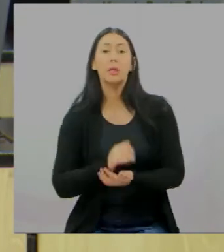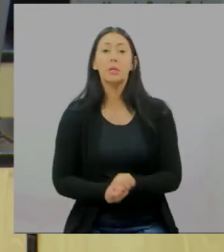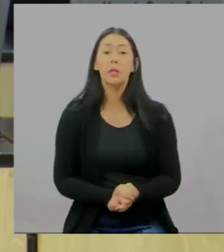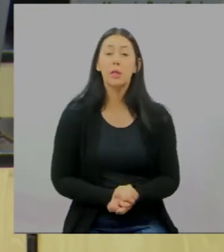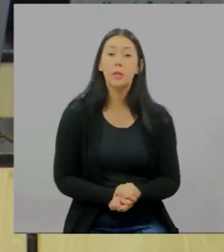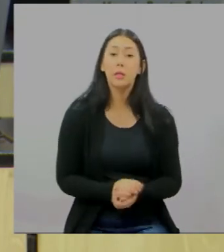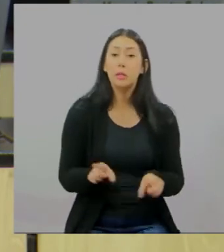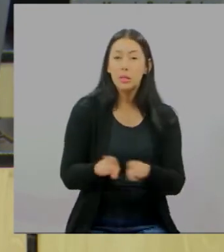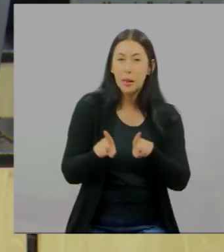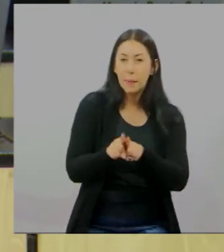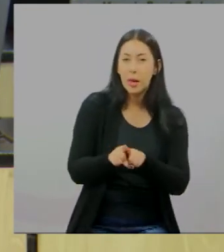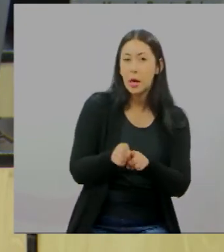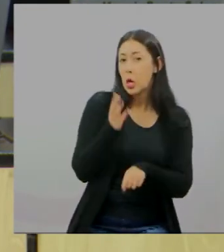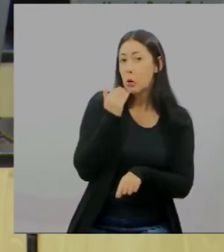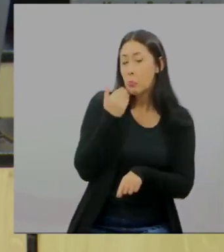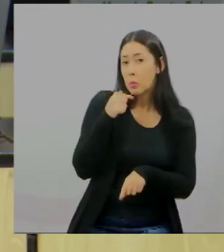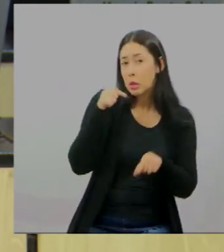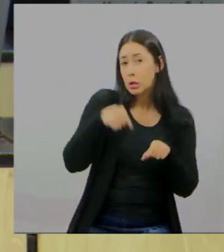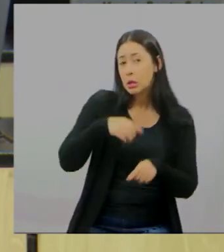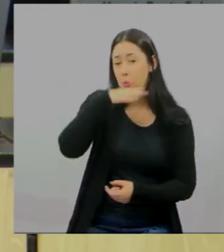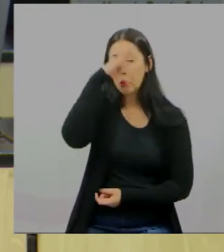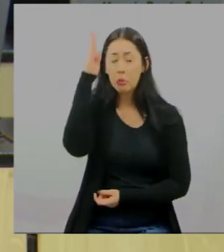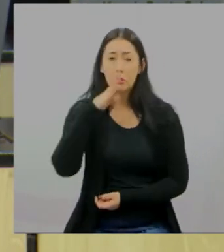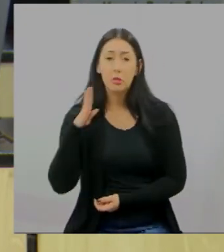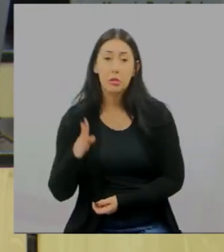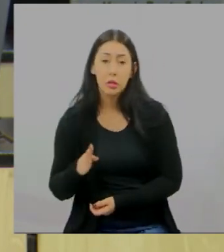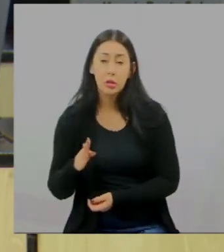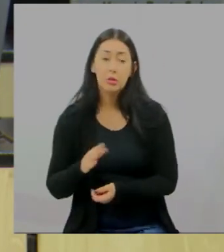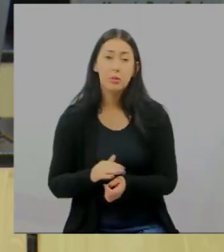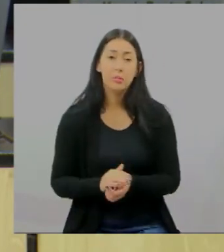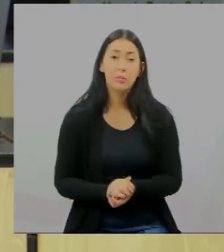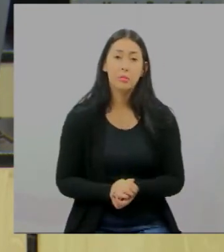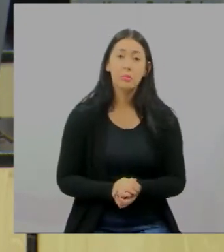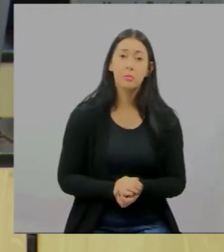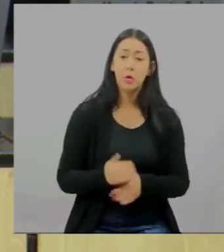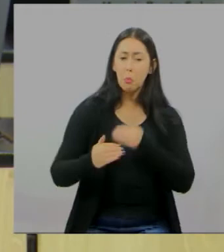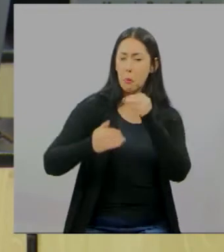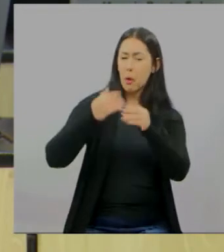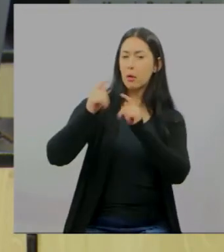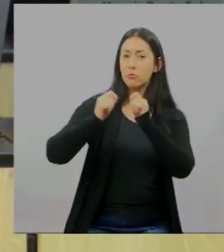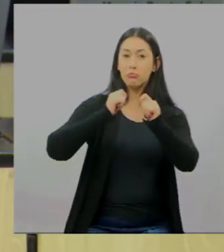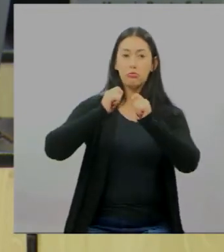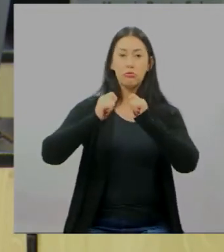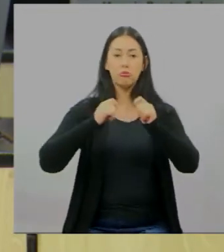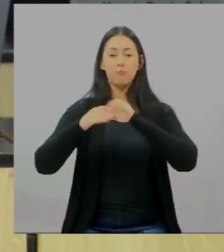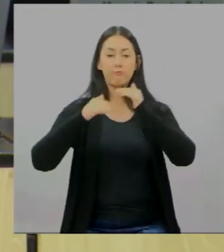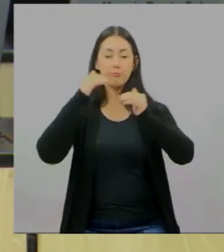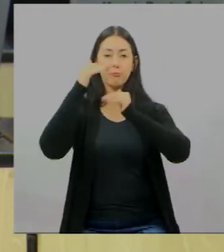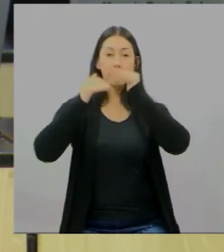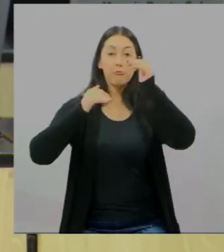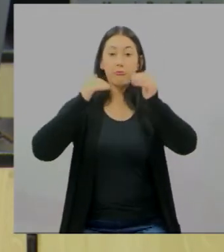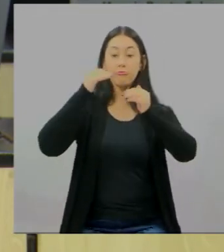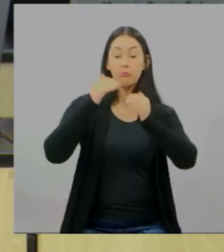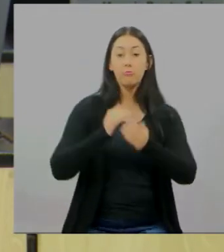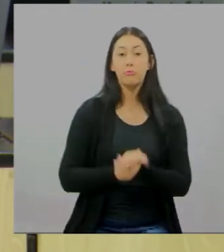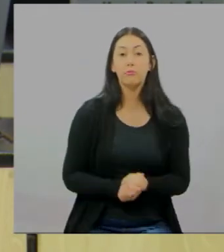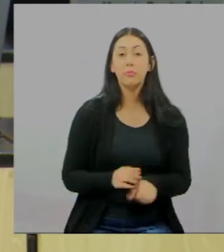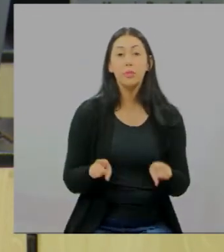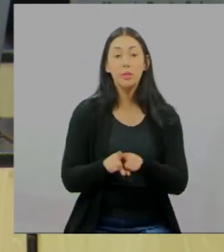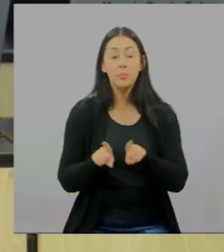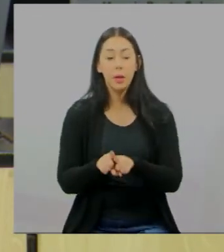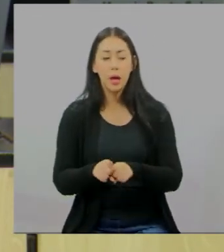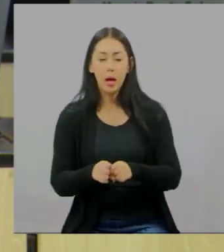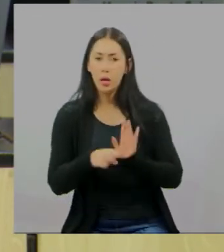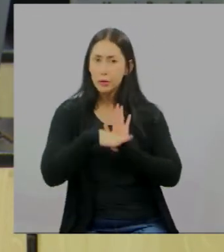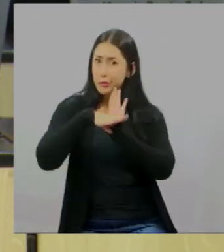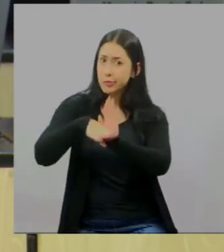local, regional, brasileira e internacional como um eixo de desenvolvimento econômico local e concentrando iniciativas que movimentam a